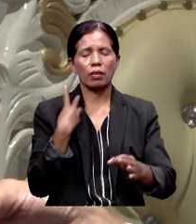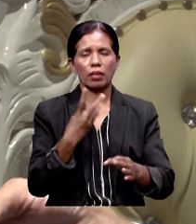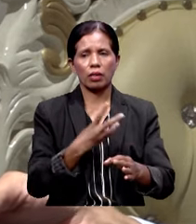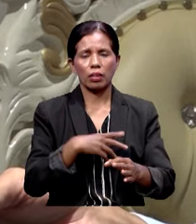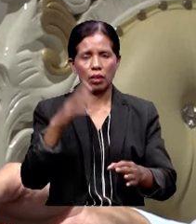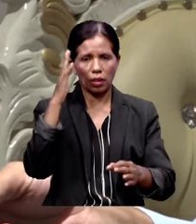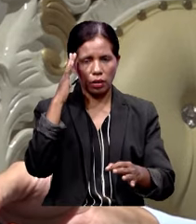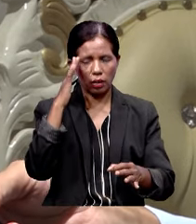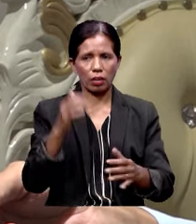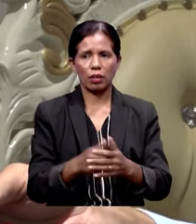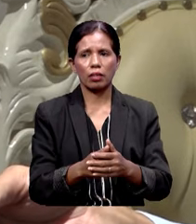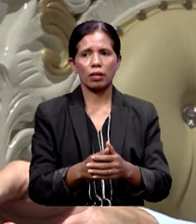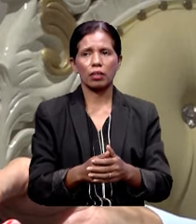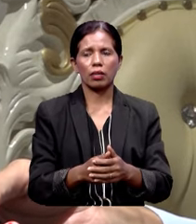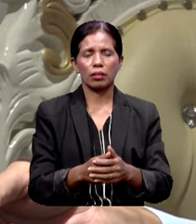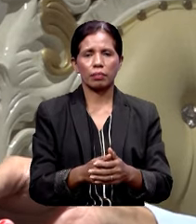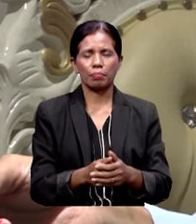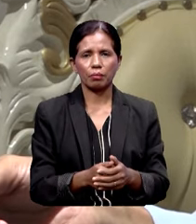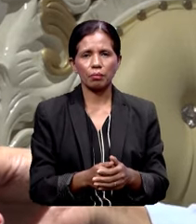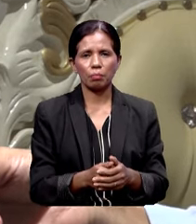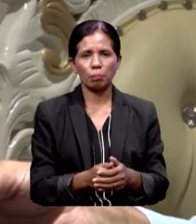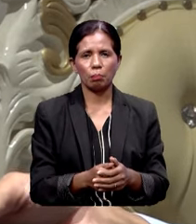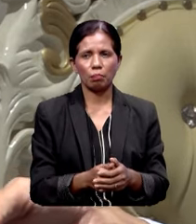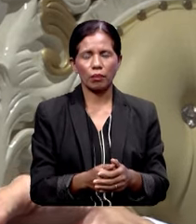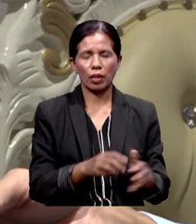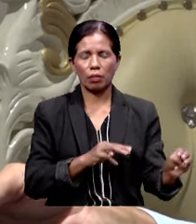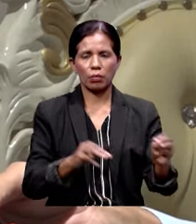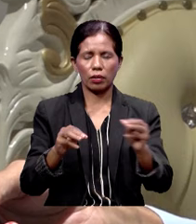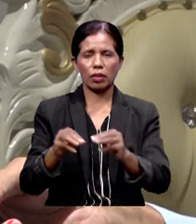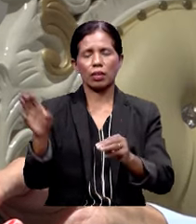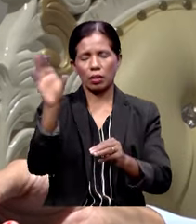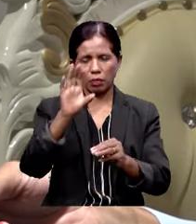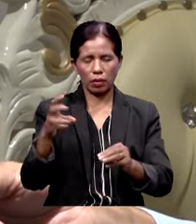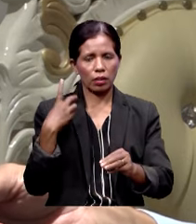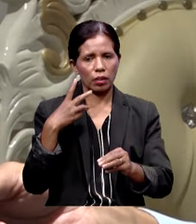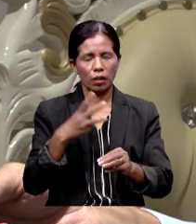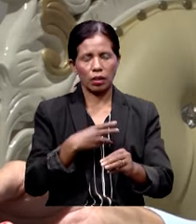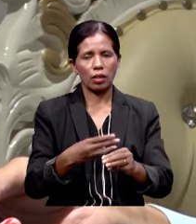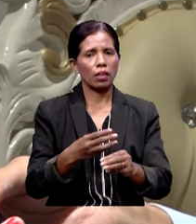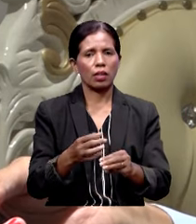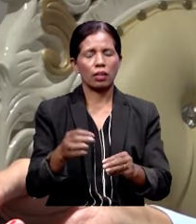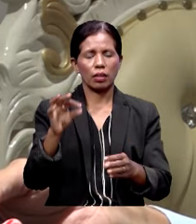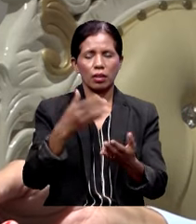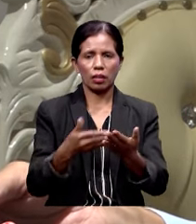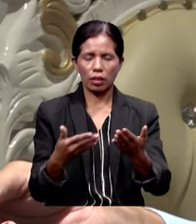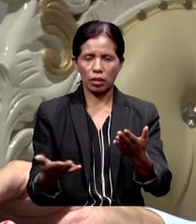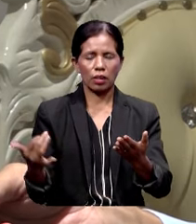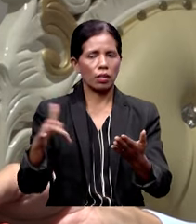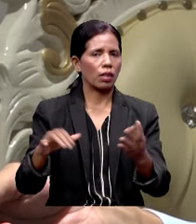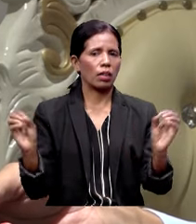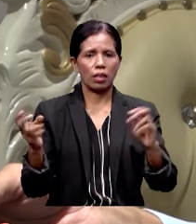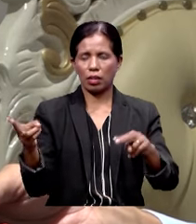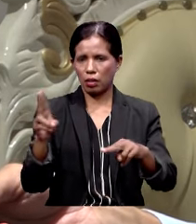reconhece impacto si mudança climática, kita nia produção la aumenta,